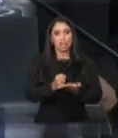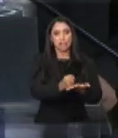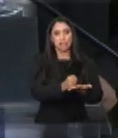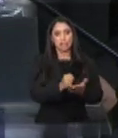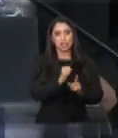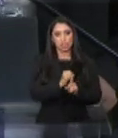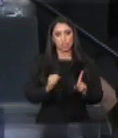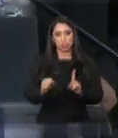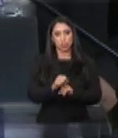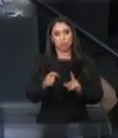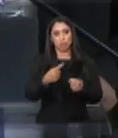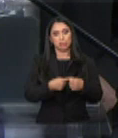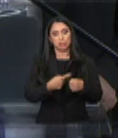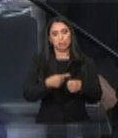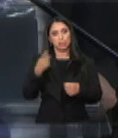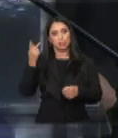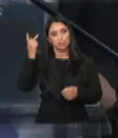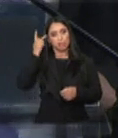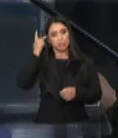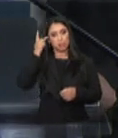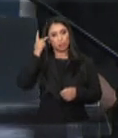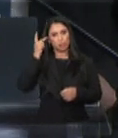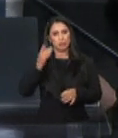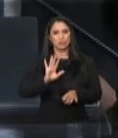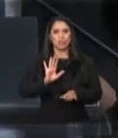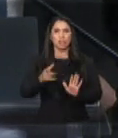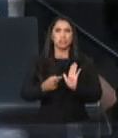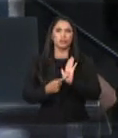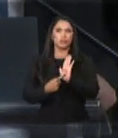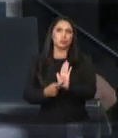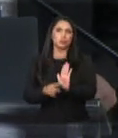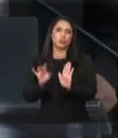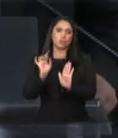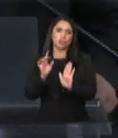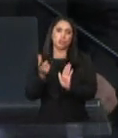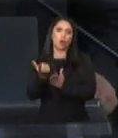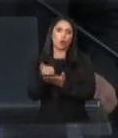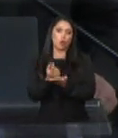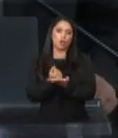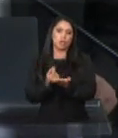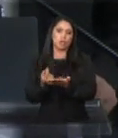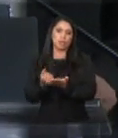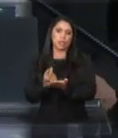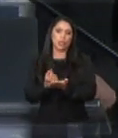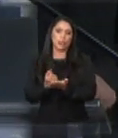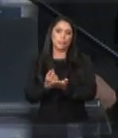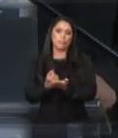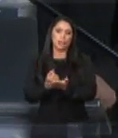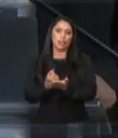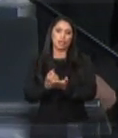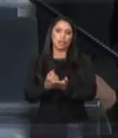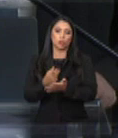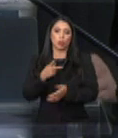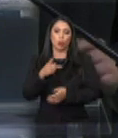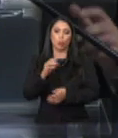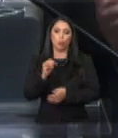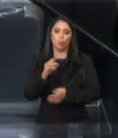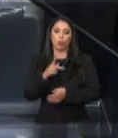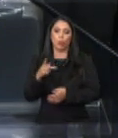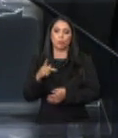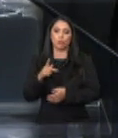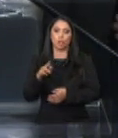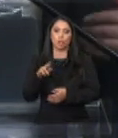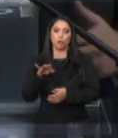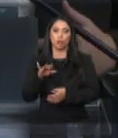na cidade de São Paulo se for nos destacar apenas o orçamento para Pop rua porque